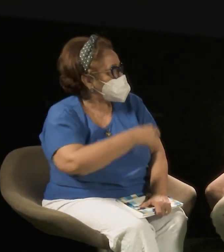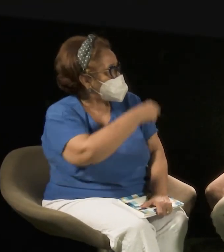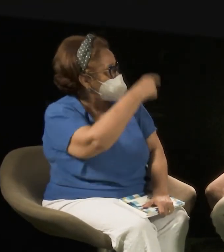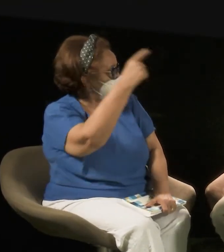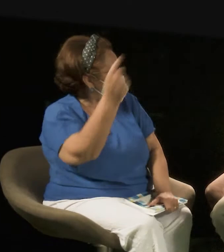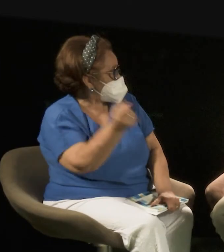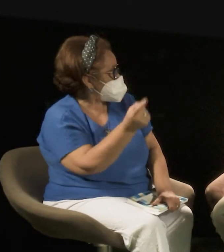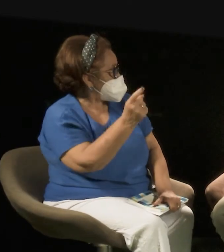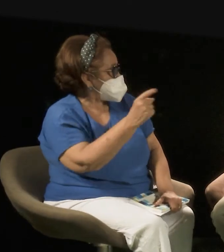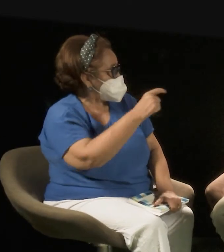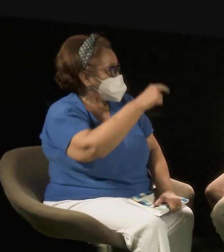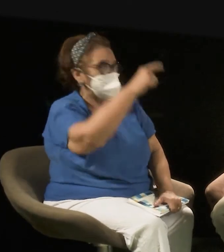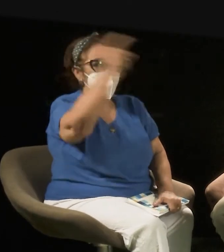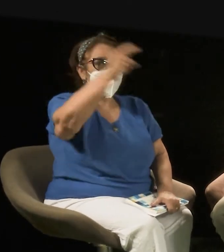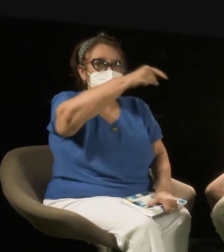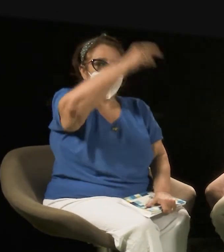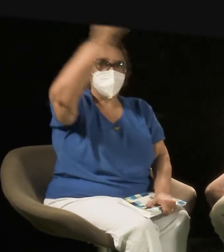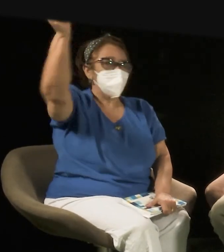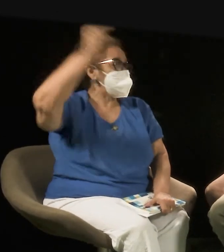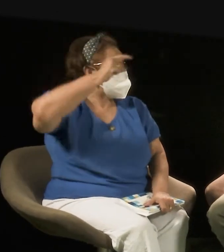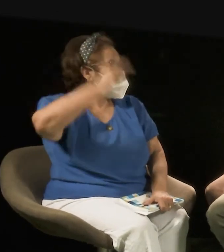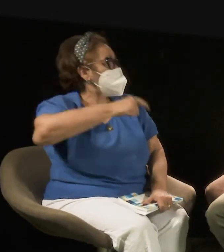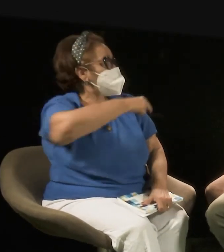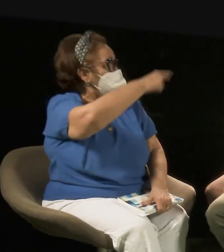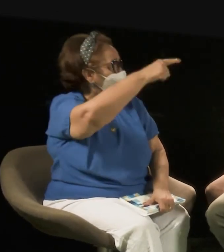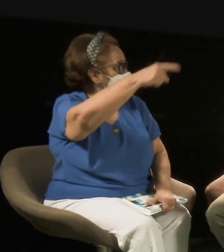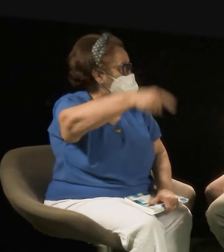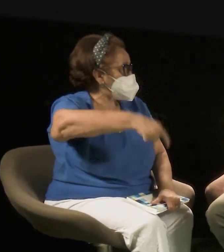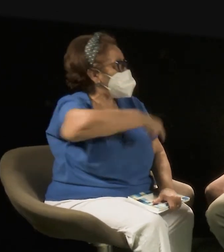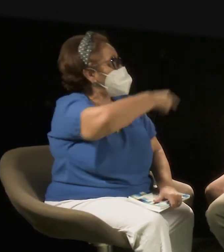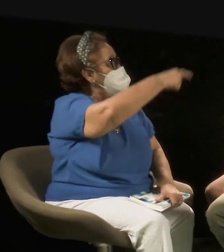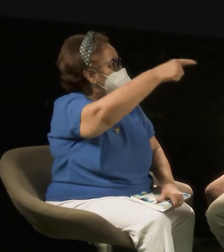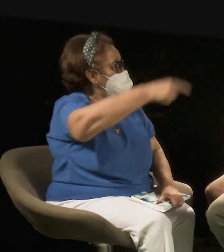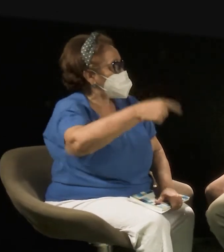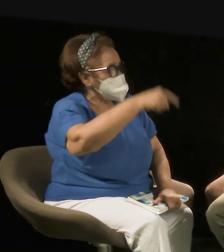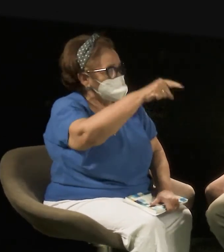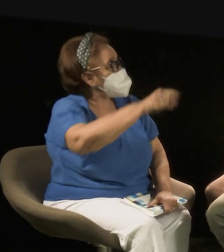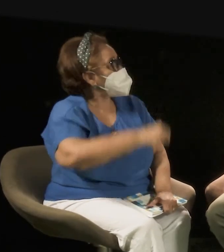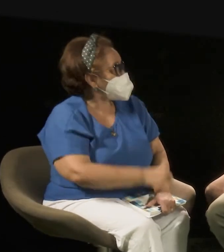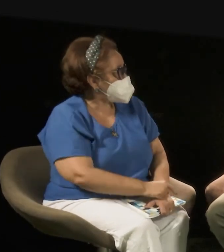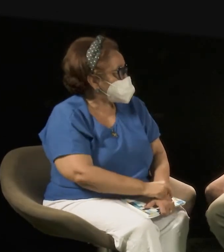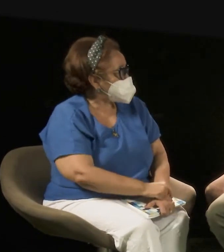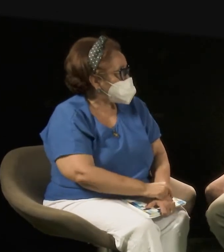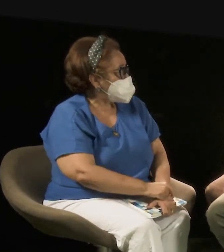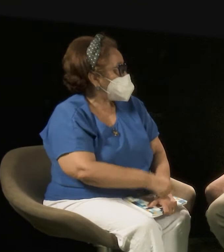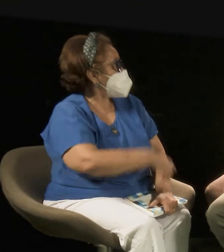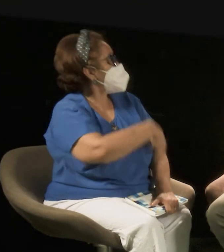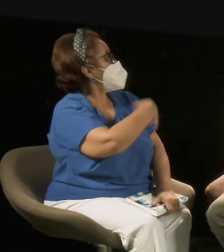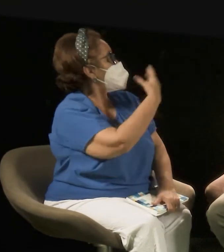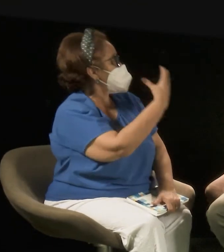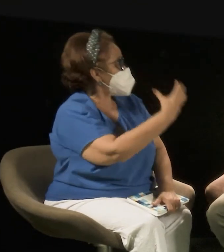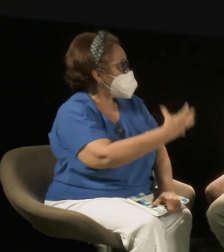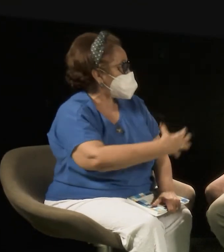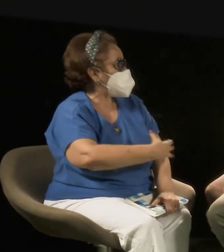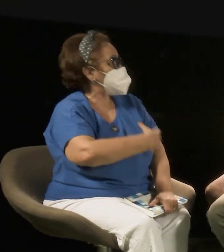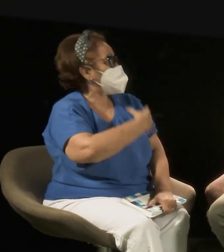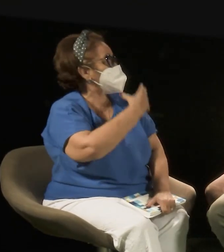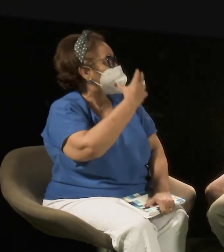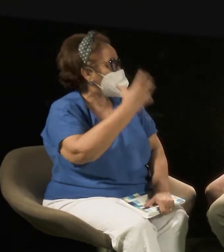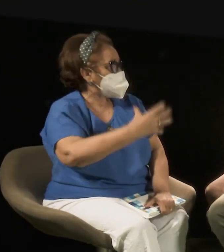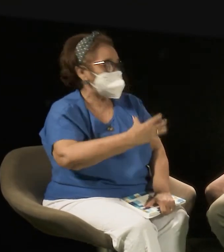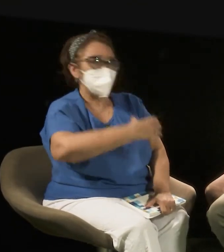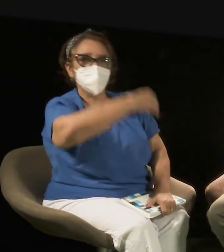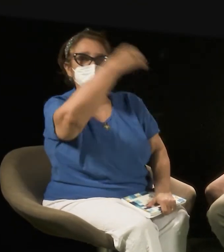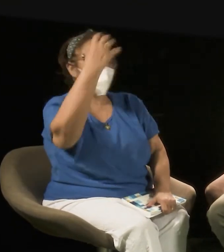Se contemplam viva tal, mas lá é barzinho, é isso, mas para as crianças. Nas festas folclóricas